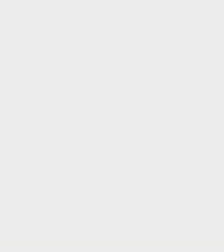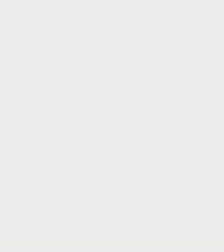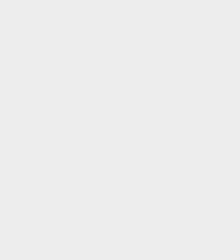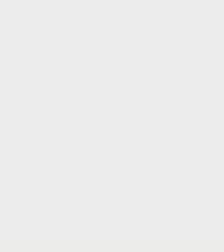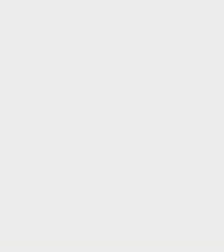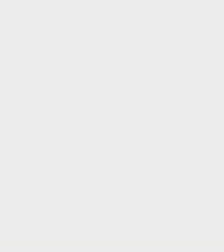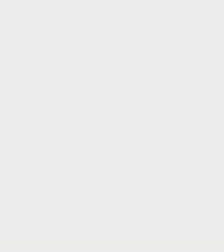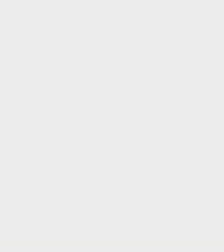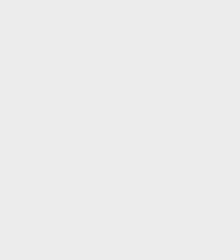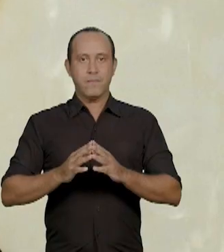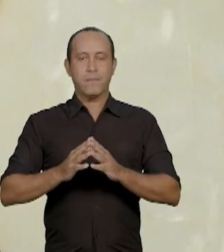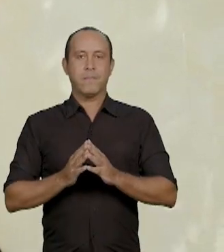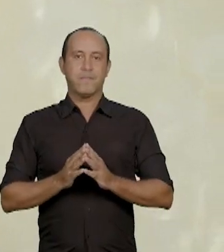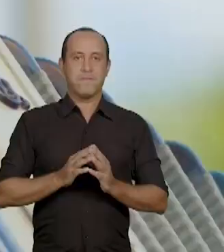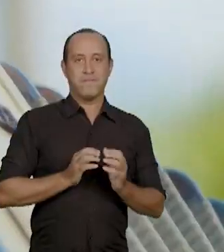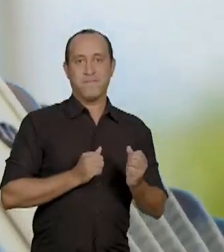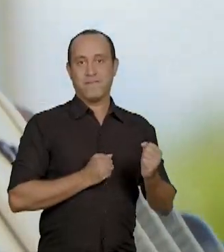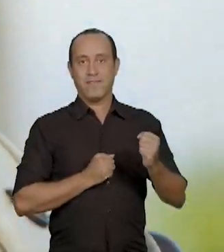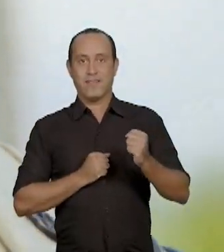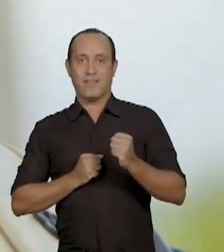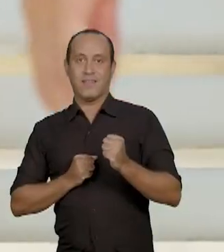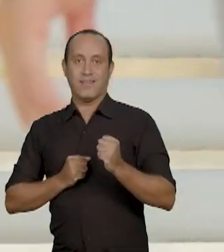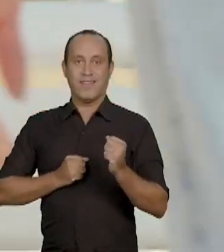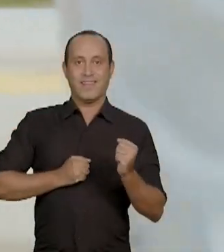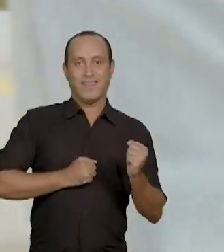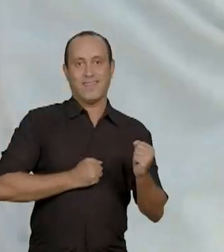que viu com os olhos dele.